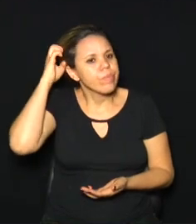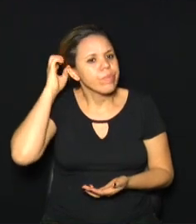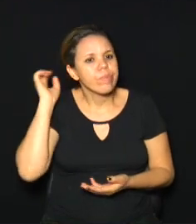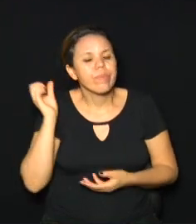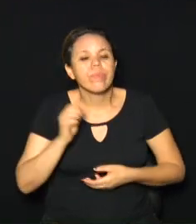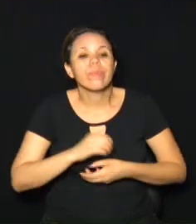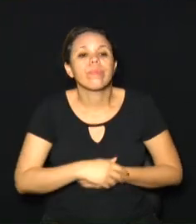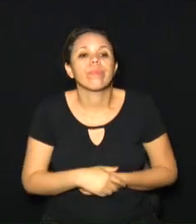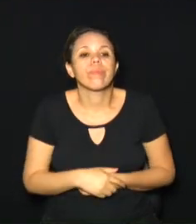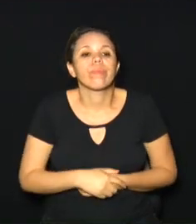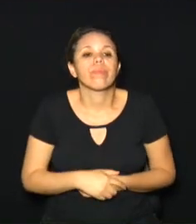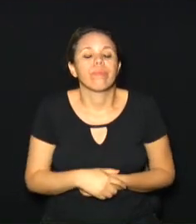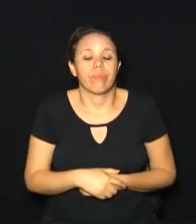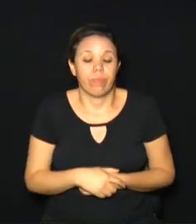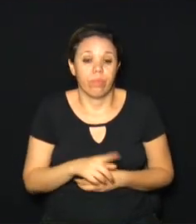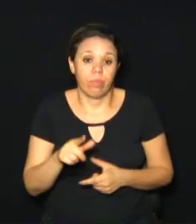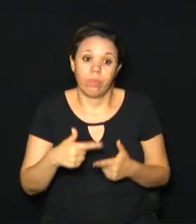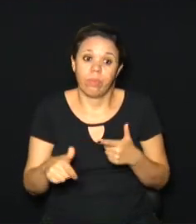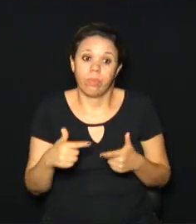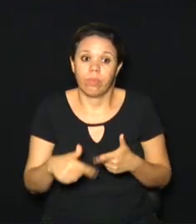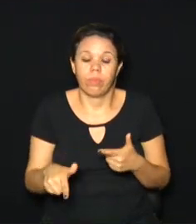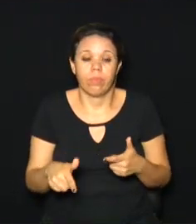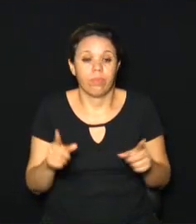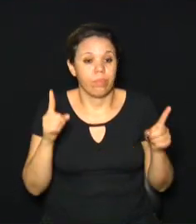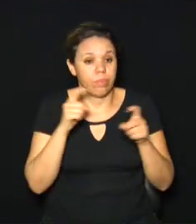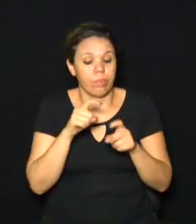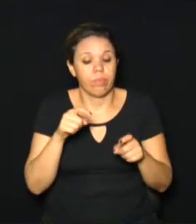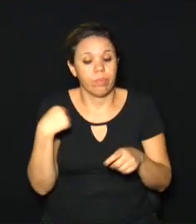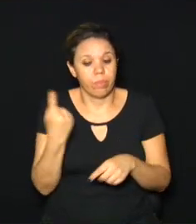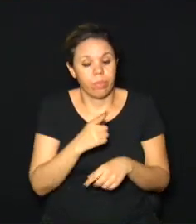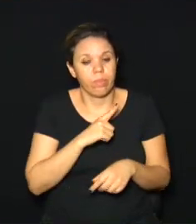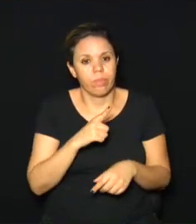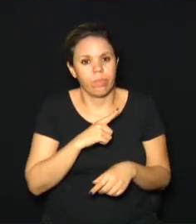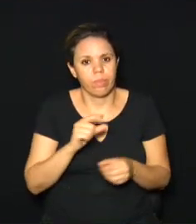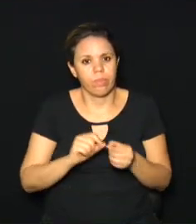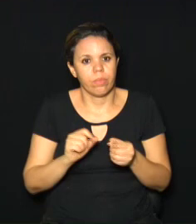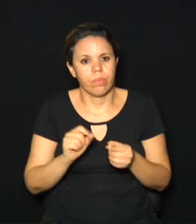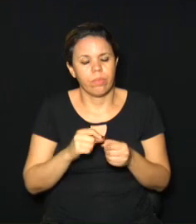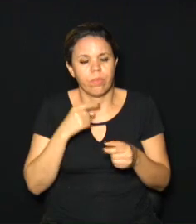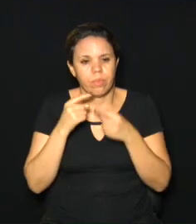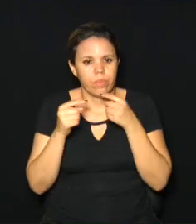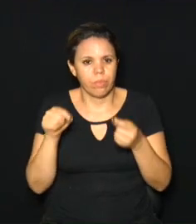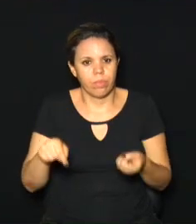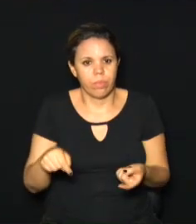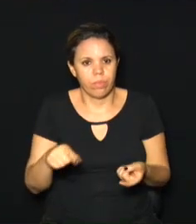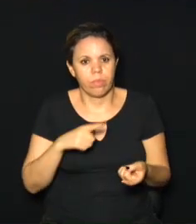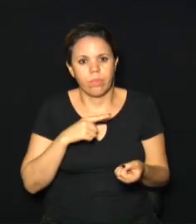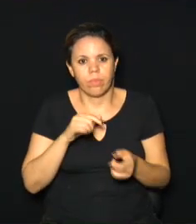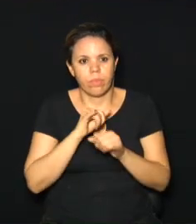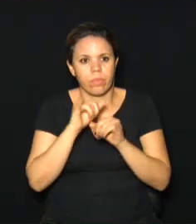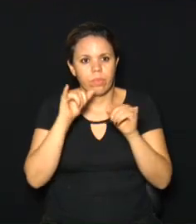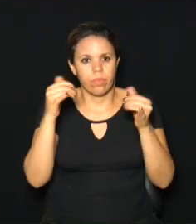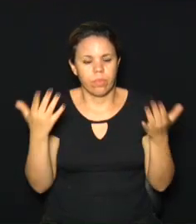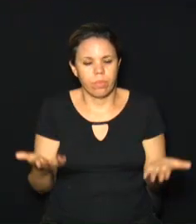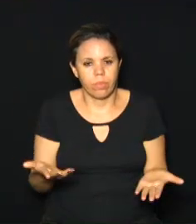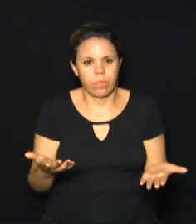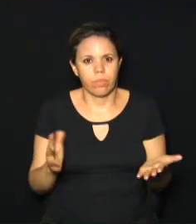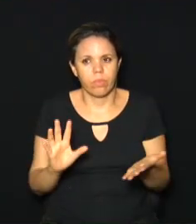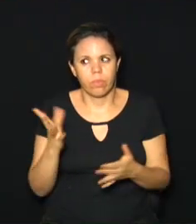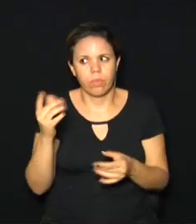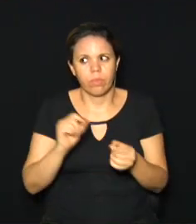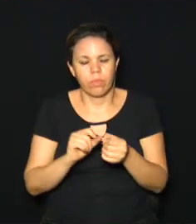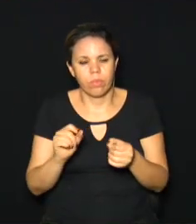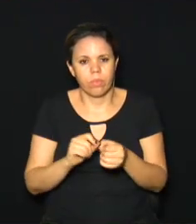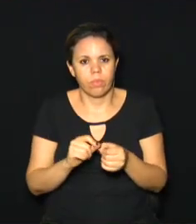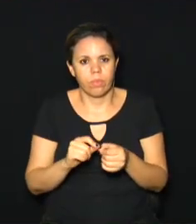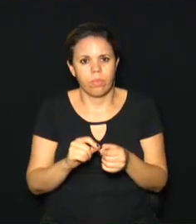Então, esse é um problema complicado. Nós temos que aí fazer o questionamento aqui. Temos notícia do fato,